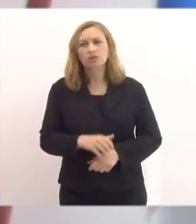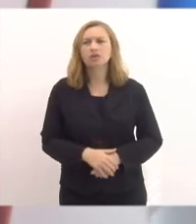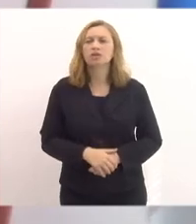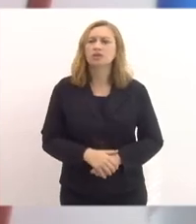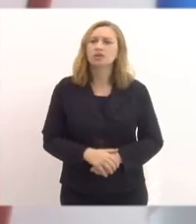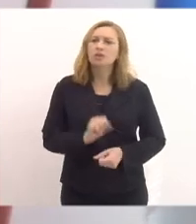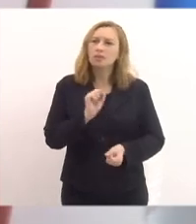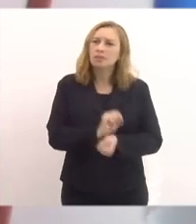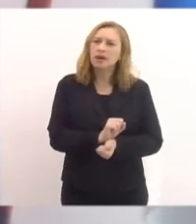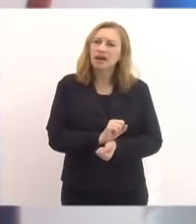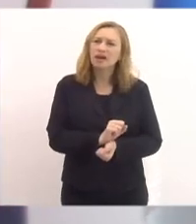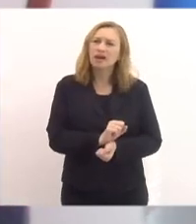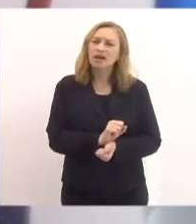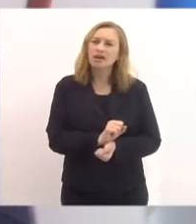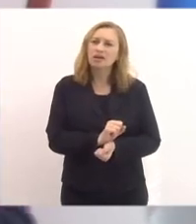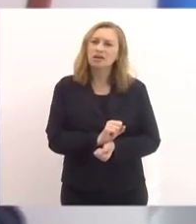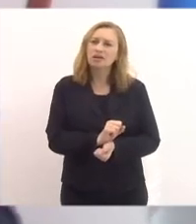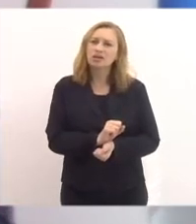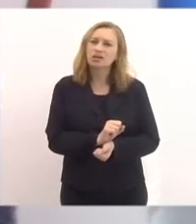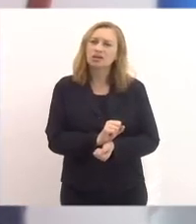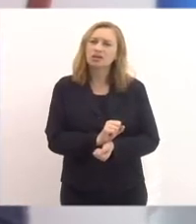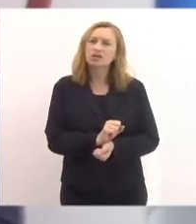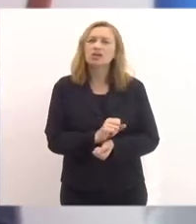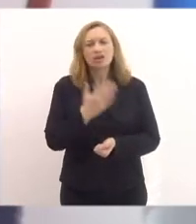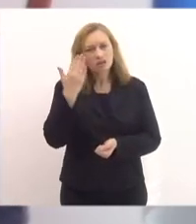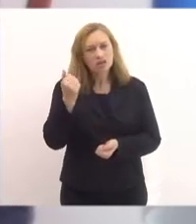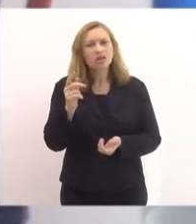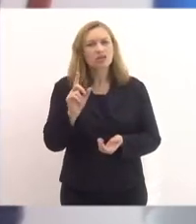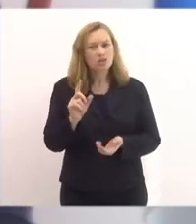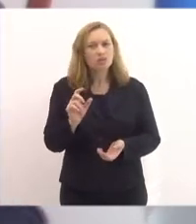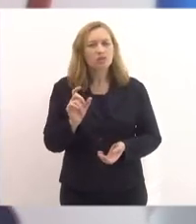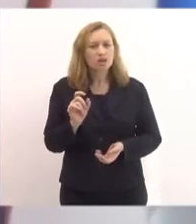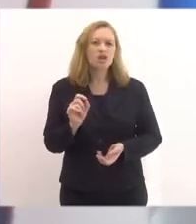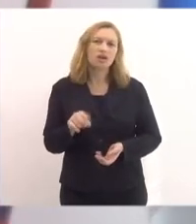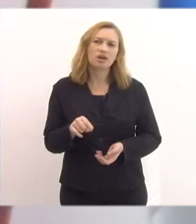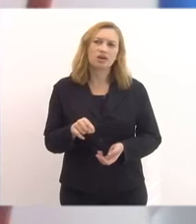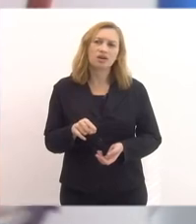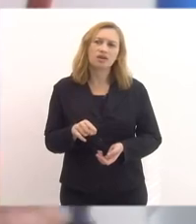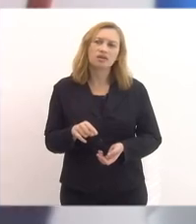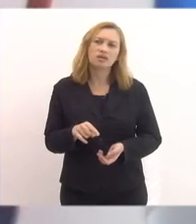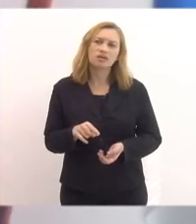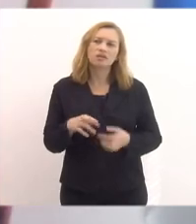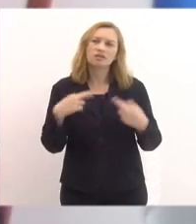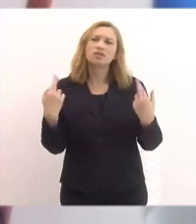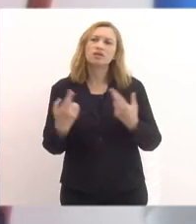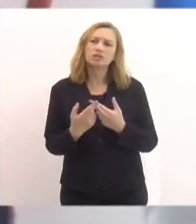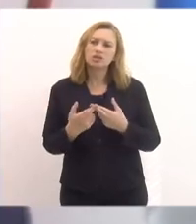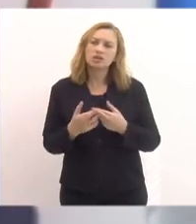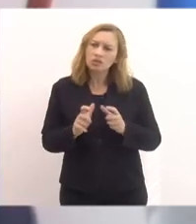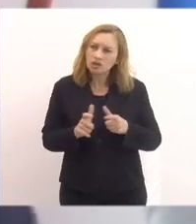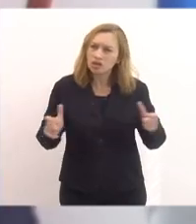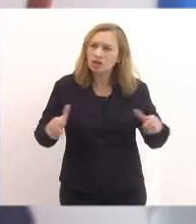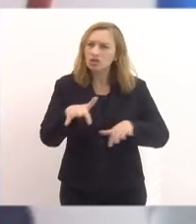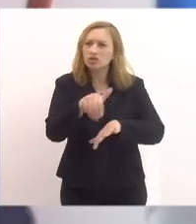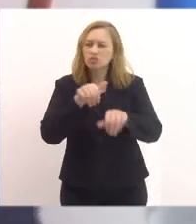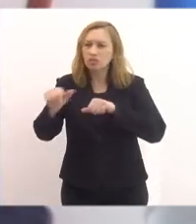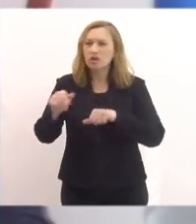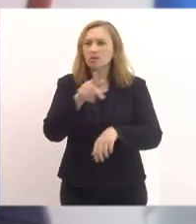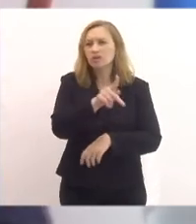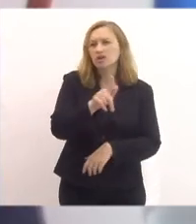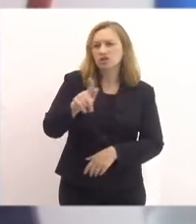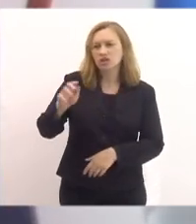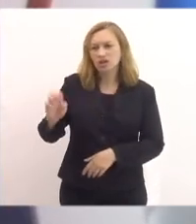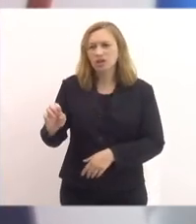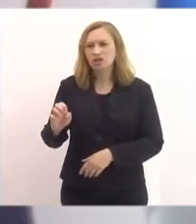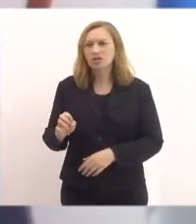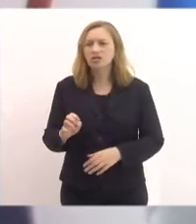Vamos parar com o SEI daqui. Eu sou vítima disso, o SEI vai e volta. Vamos fazer uma reunião ampla, chamar a PGE, dar o parecer, a